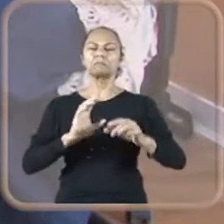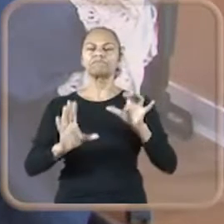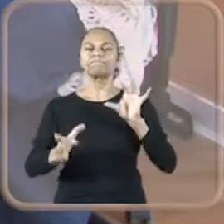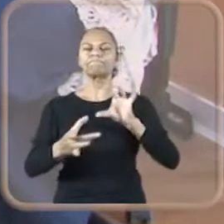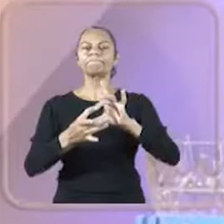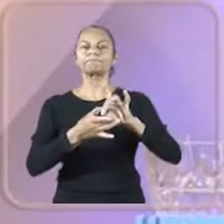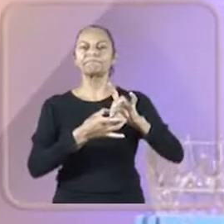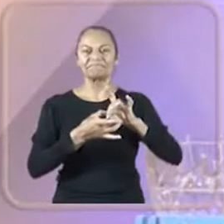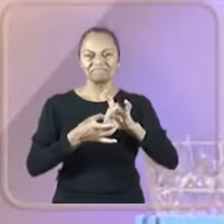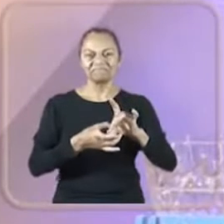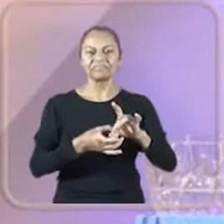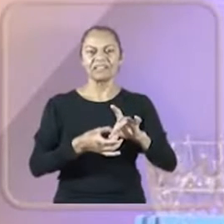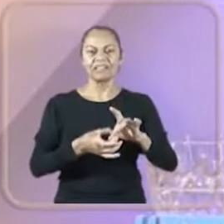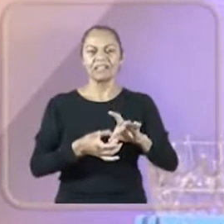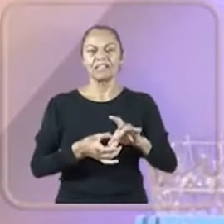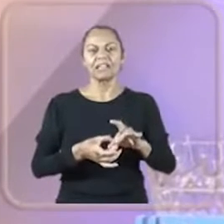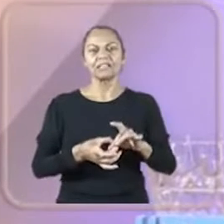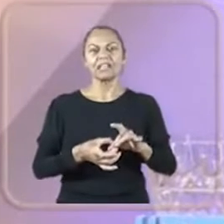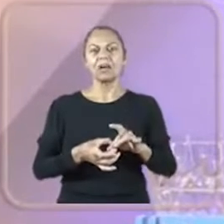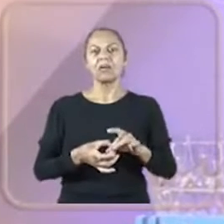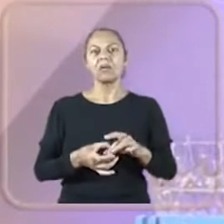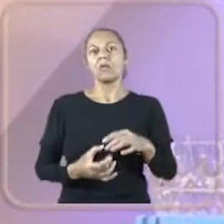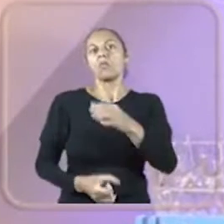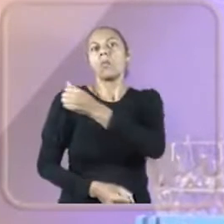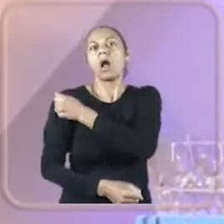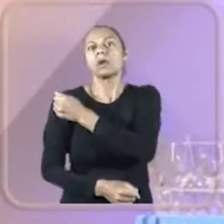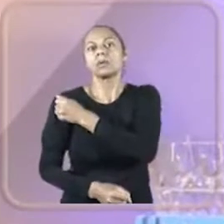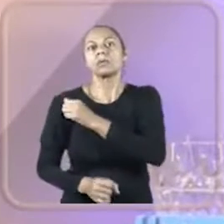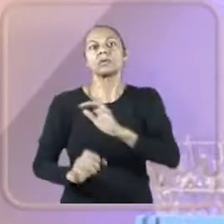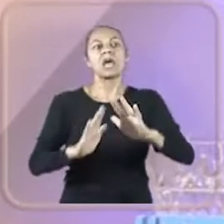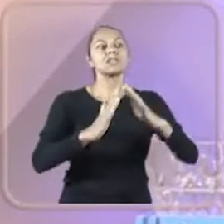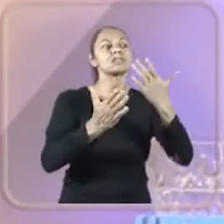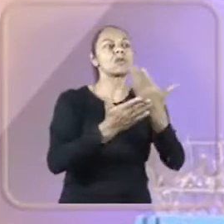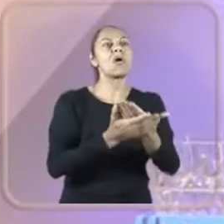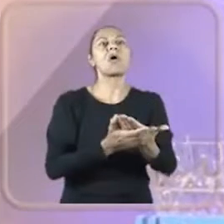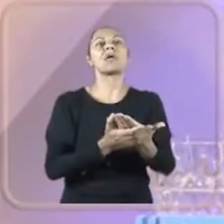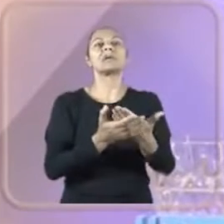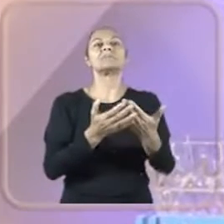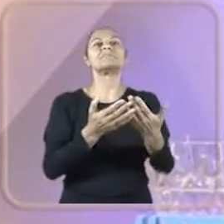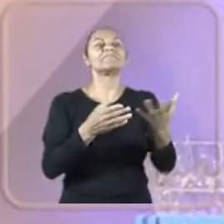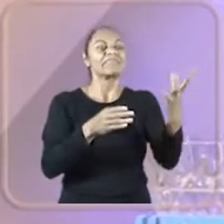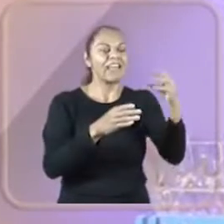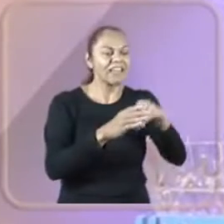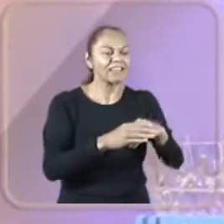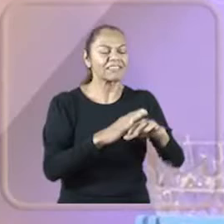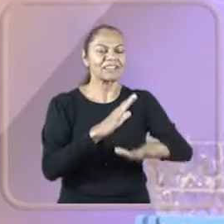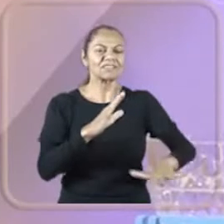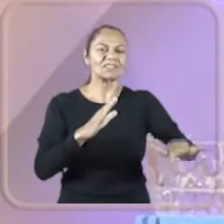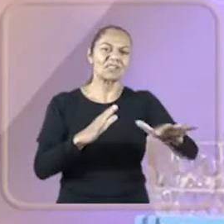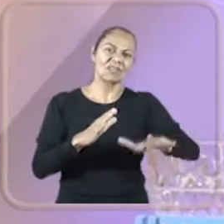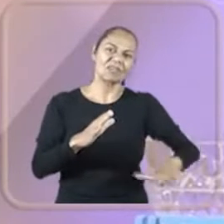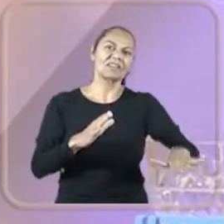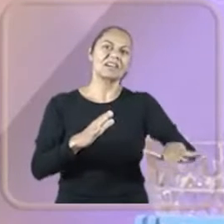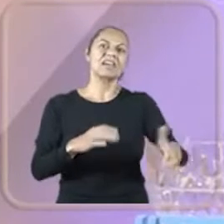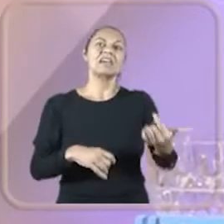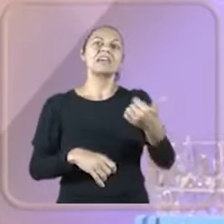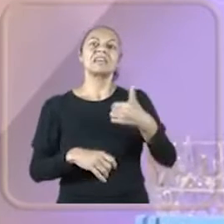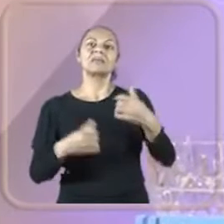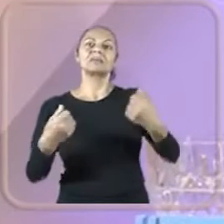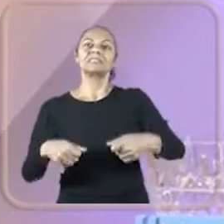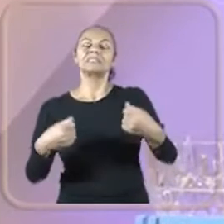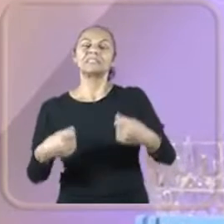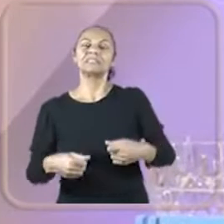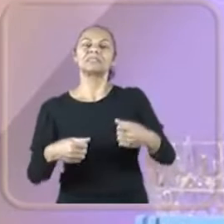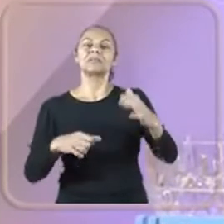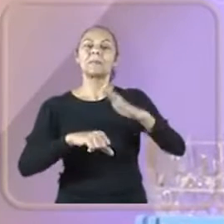A gente só consegue fazer intervenção na aprendizagem se o aluno está na escola. Né? Eu não consigo melhorar as condições de aprendizagem da rede